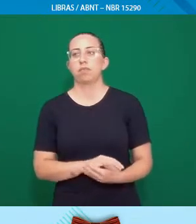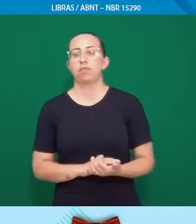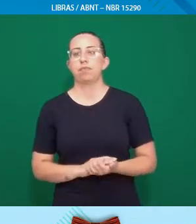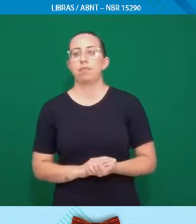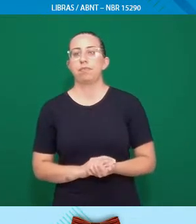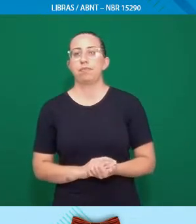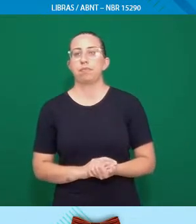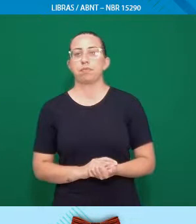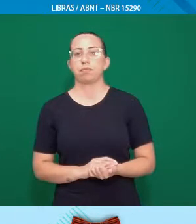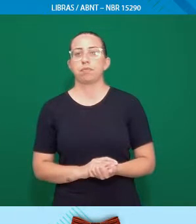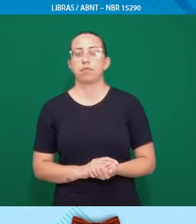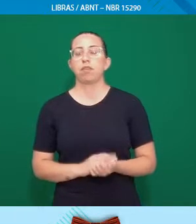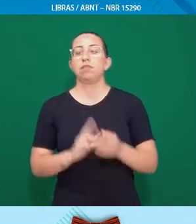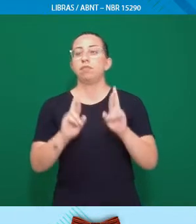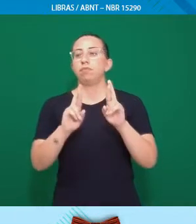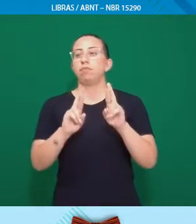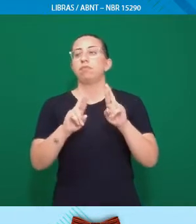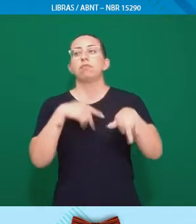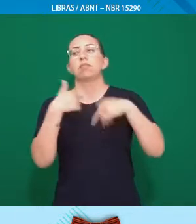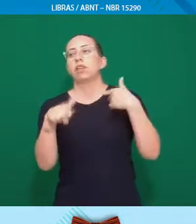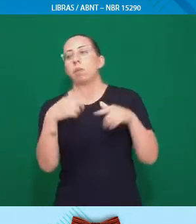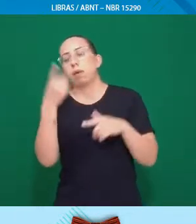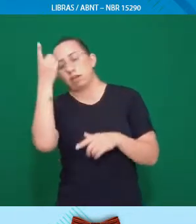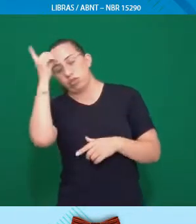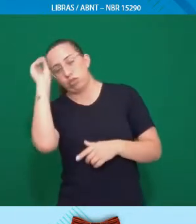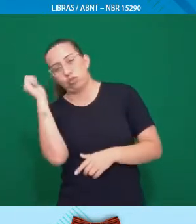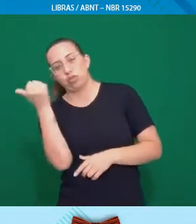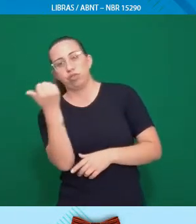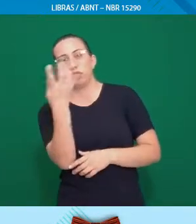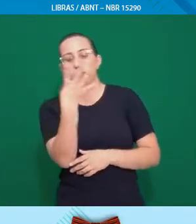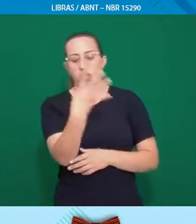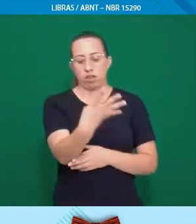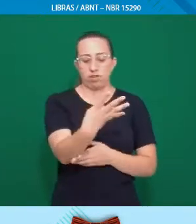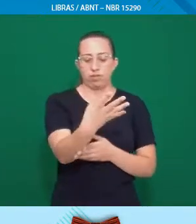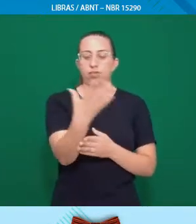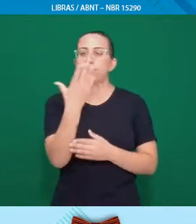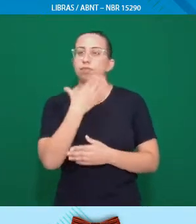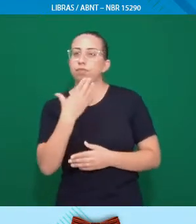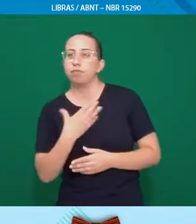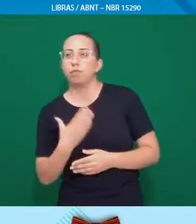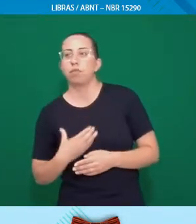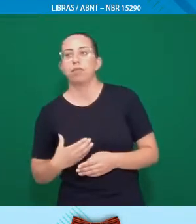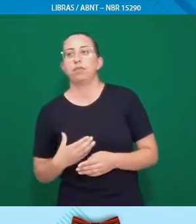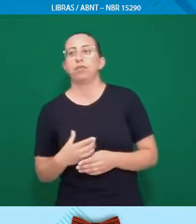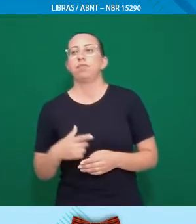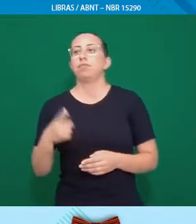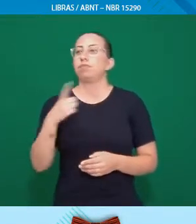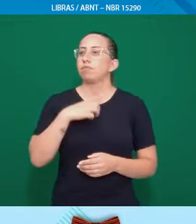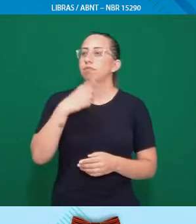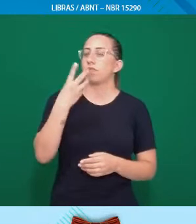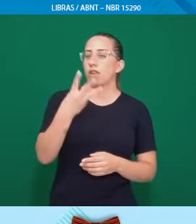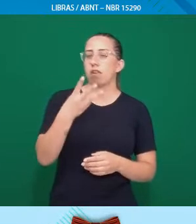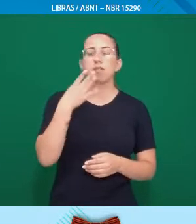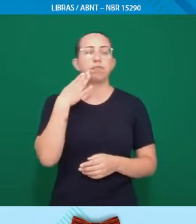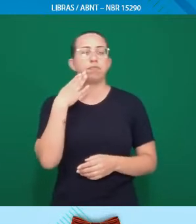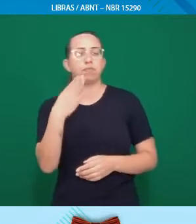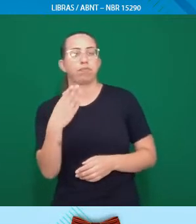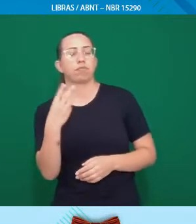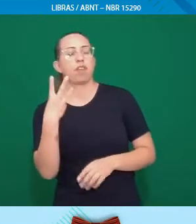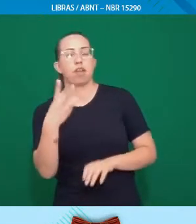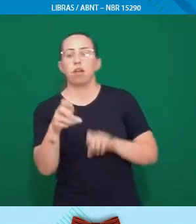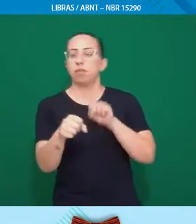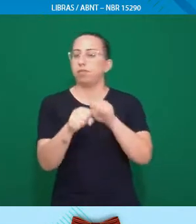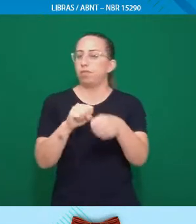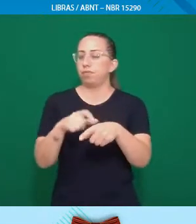o resumo do expediente de 14 12/2021 nessa noite temos três indicações